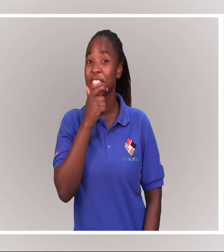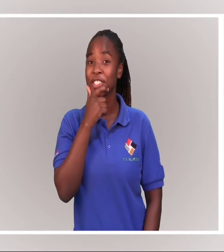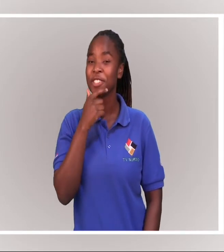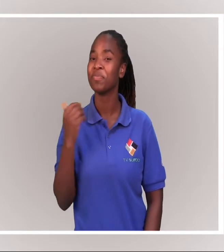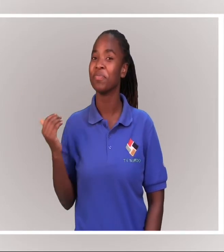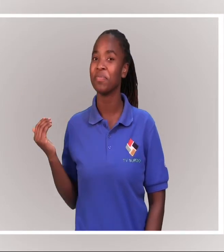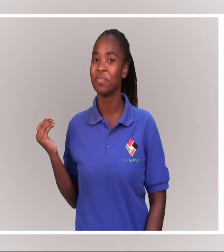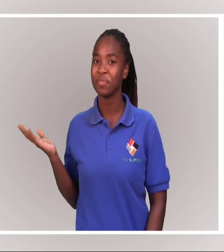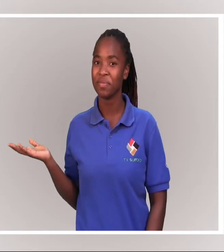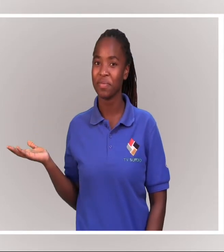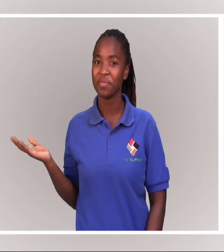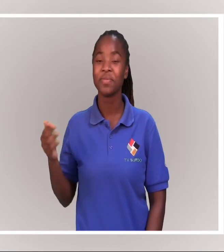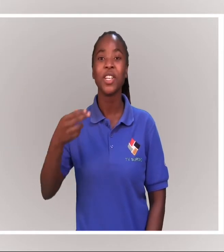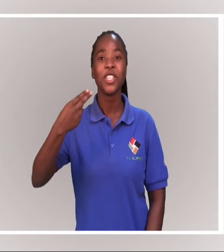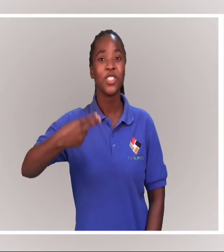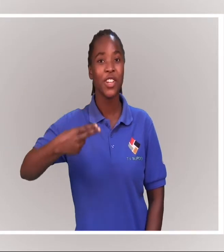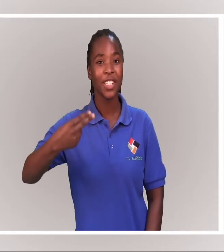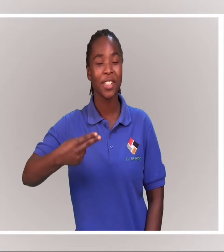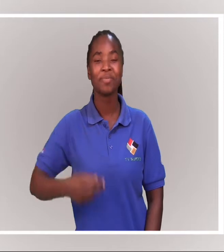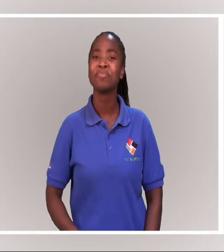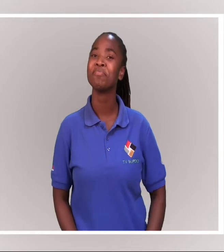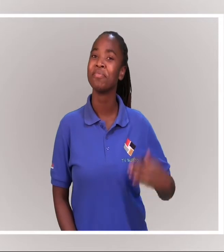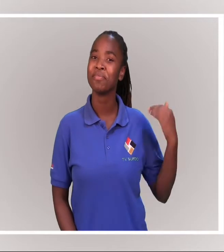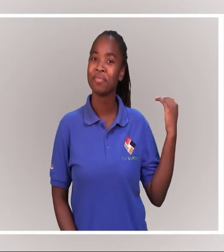Inglês História